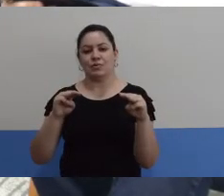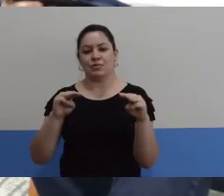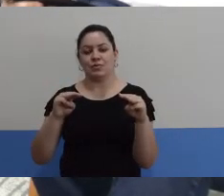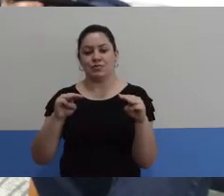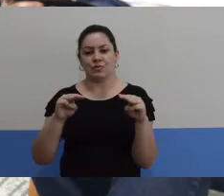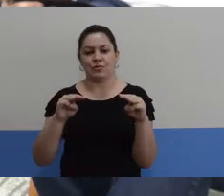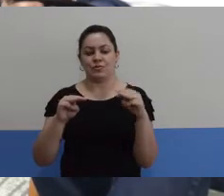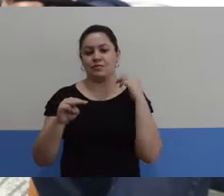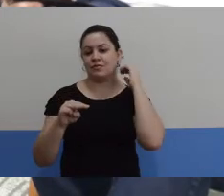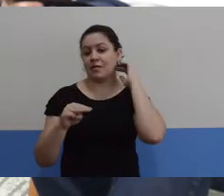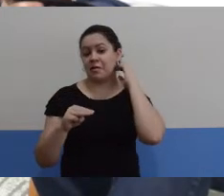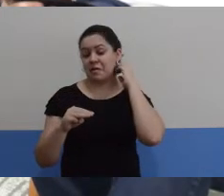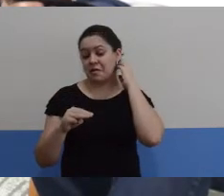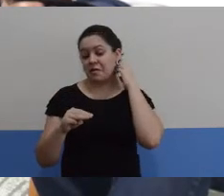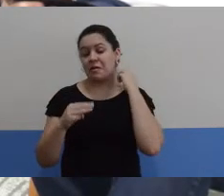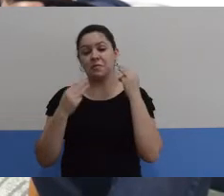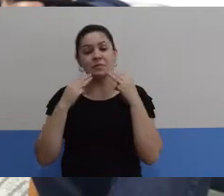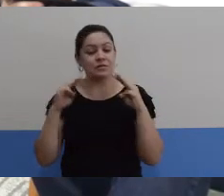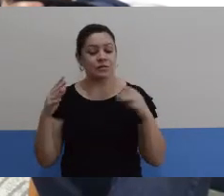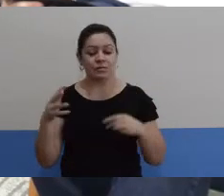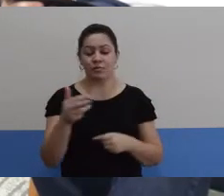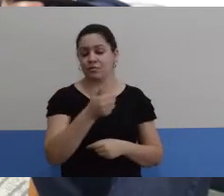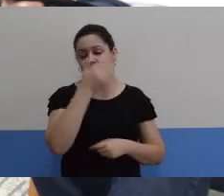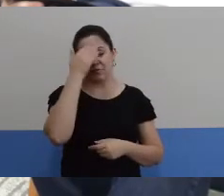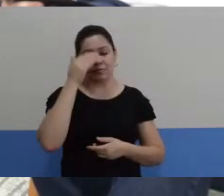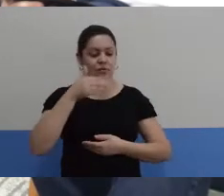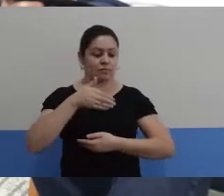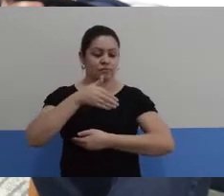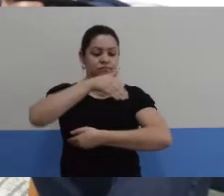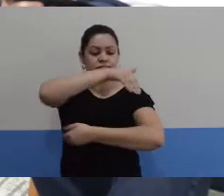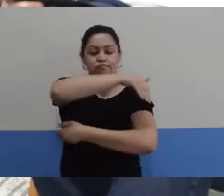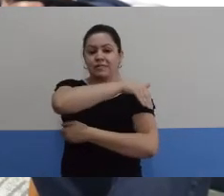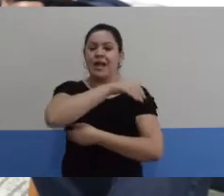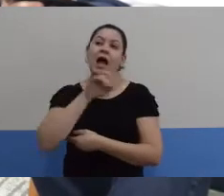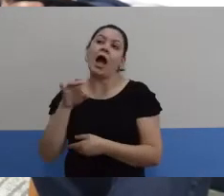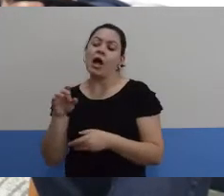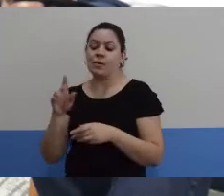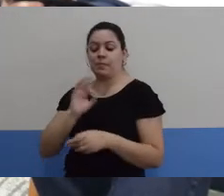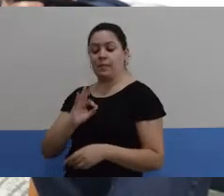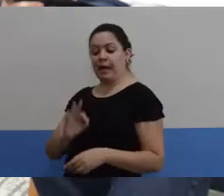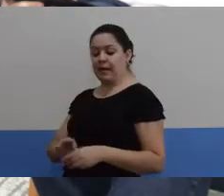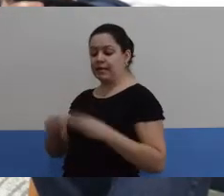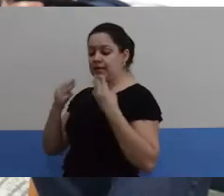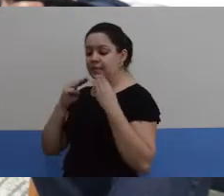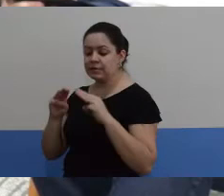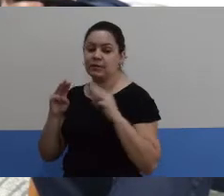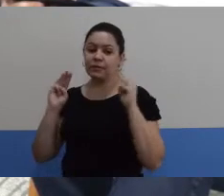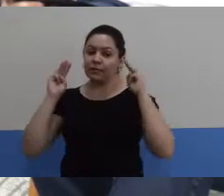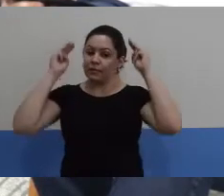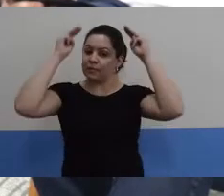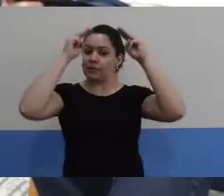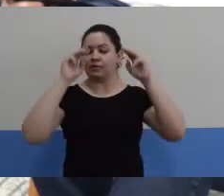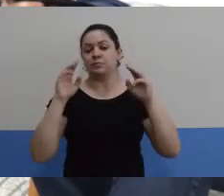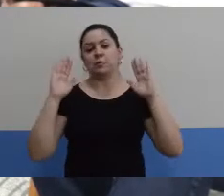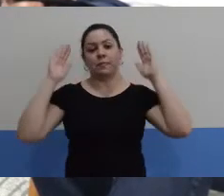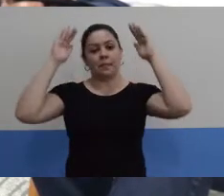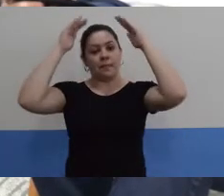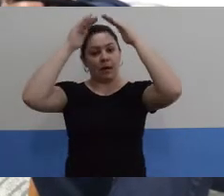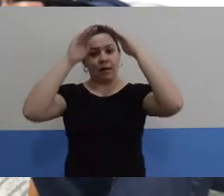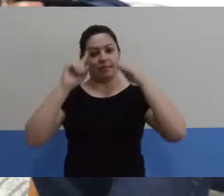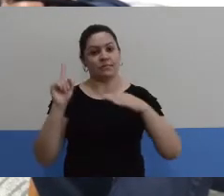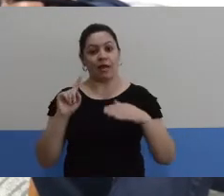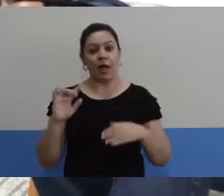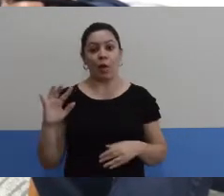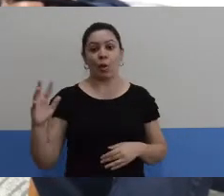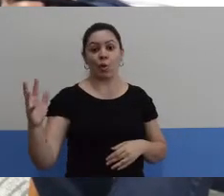comum, é de todos os batizados. Não é apenas dos padres, nem dos bispos, nem do Papa. A